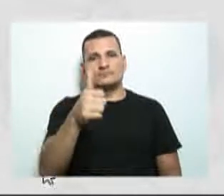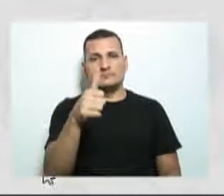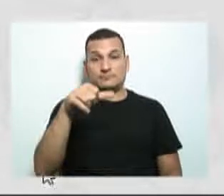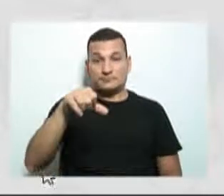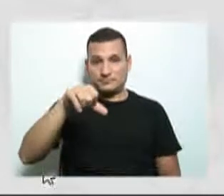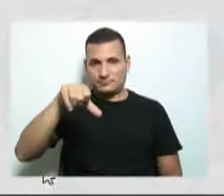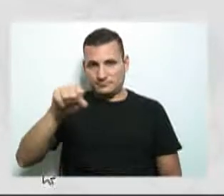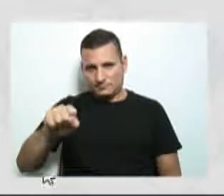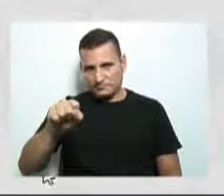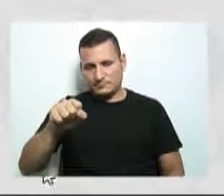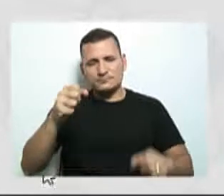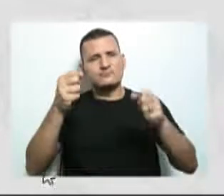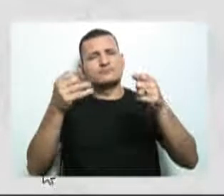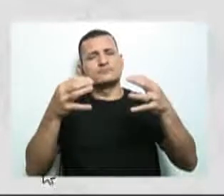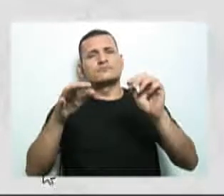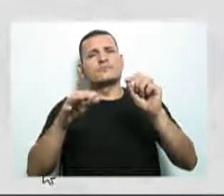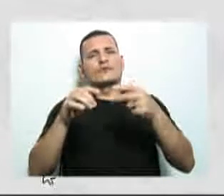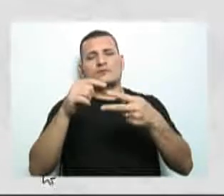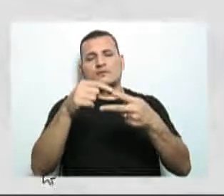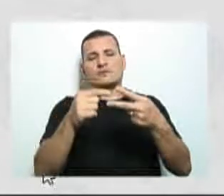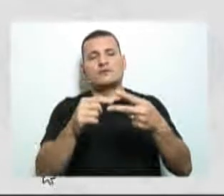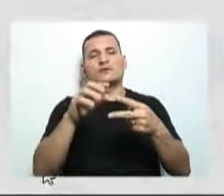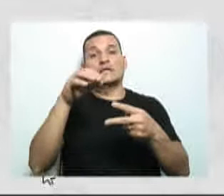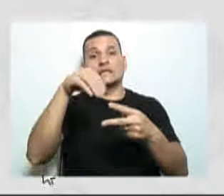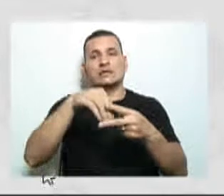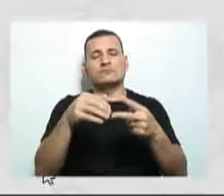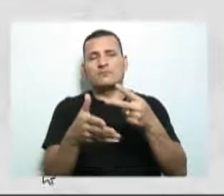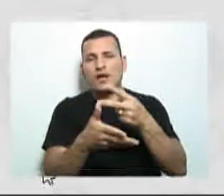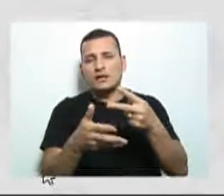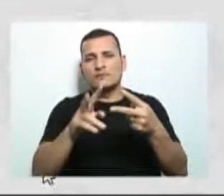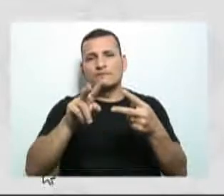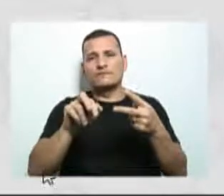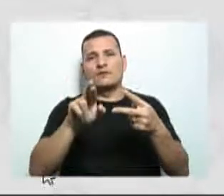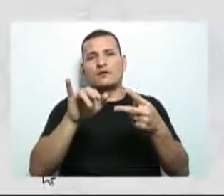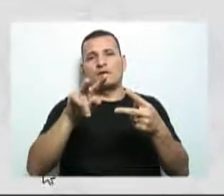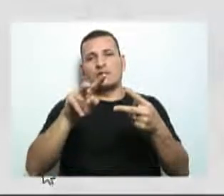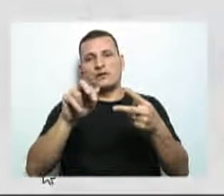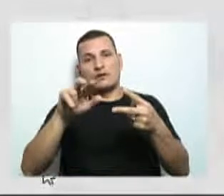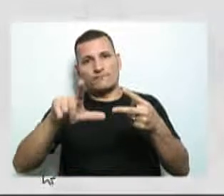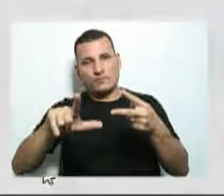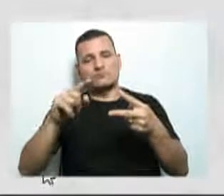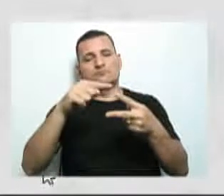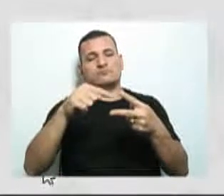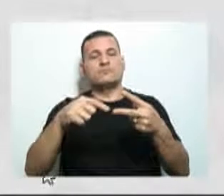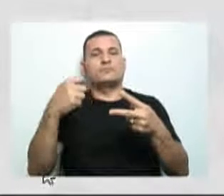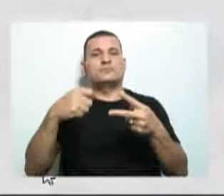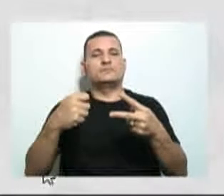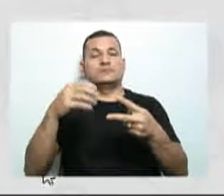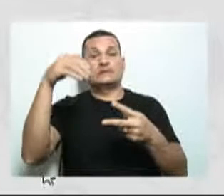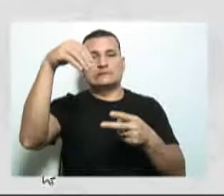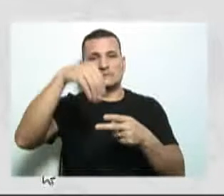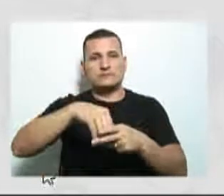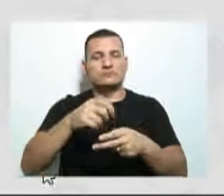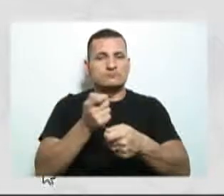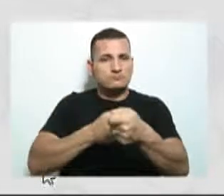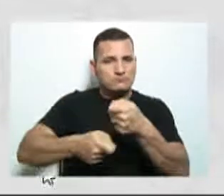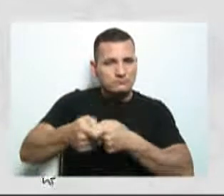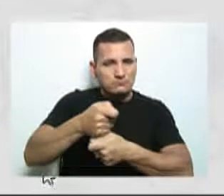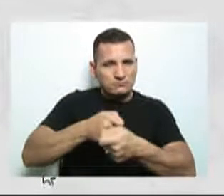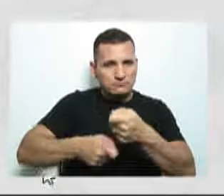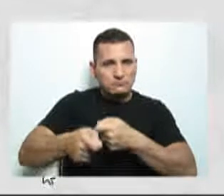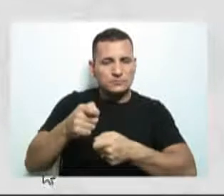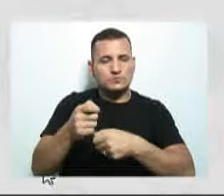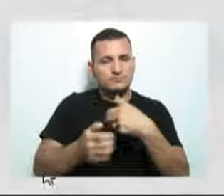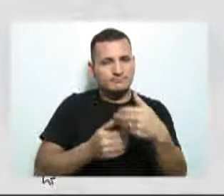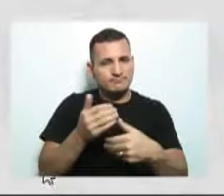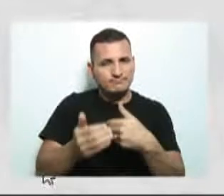menos duas variáveis básicas precisam estar presentes num processo de negociação. Então, se